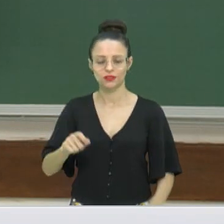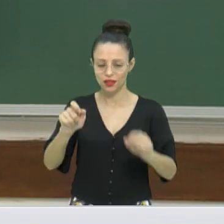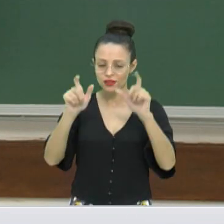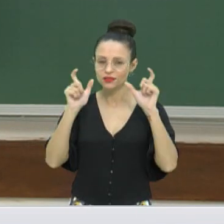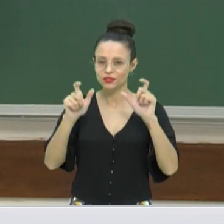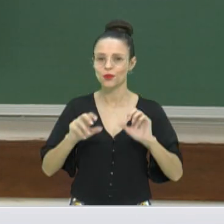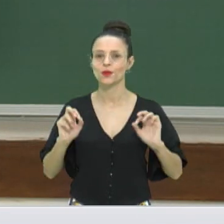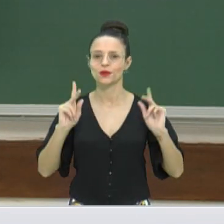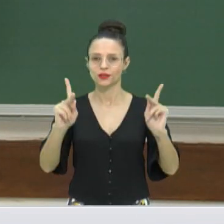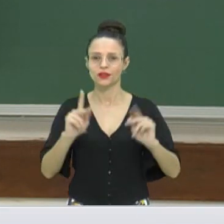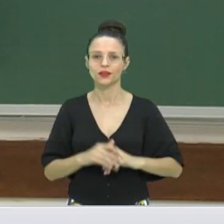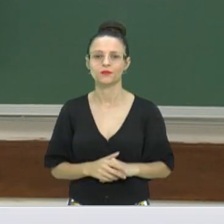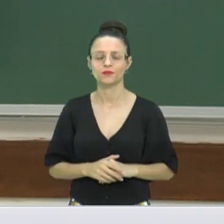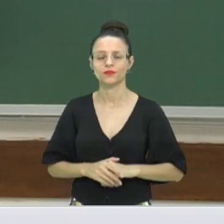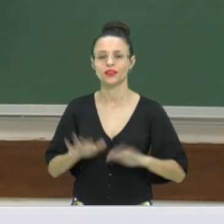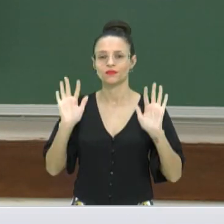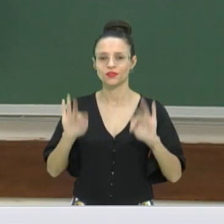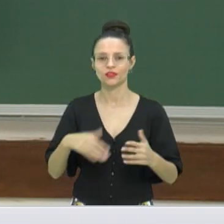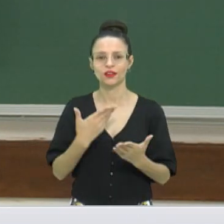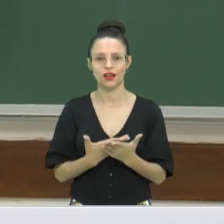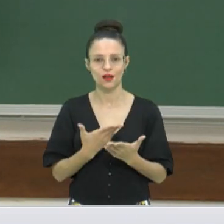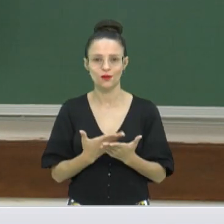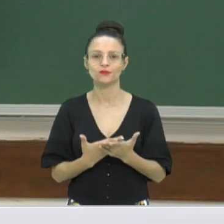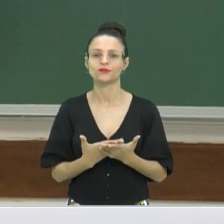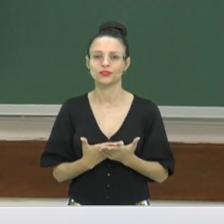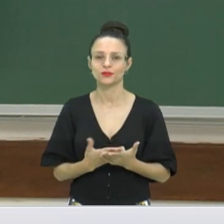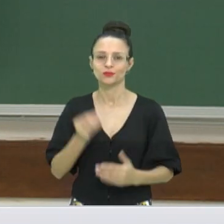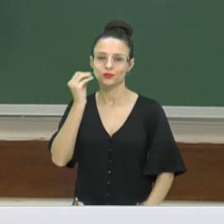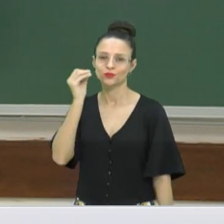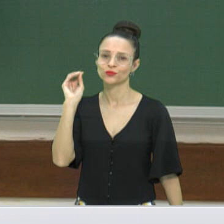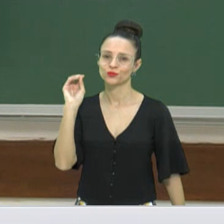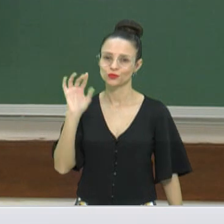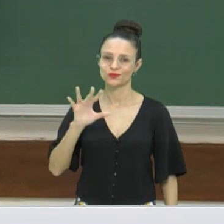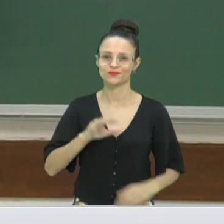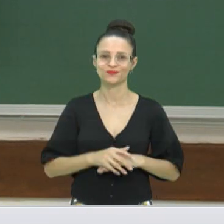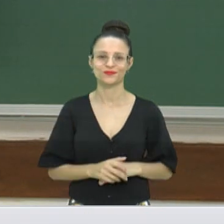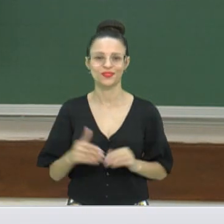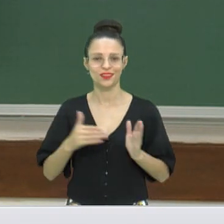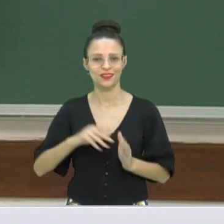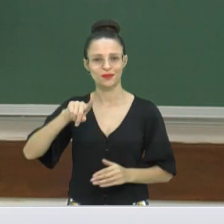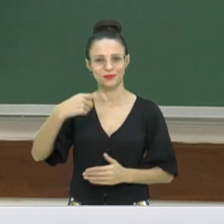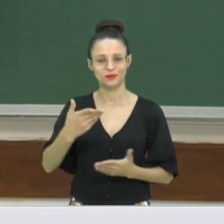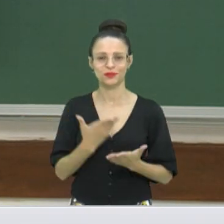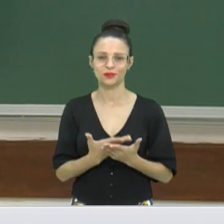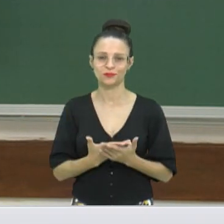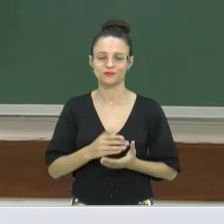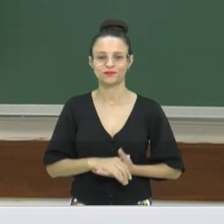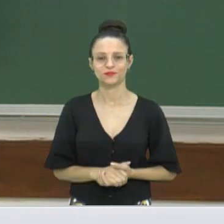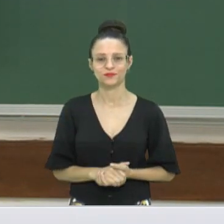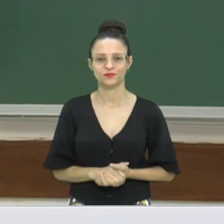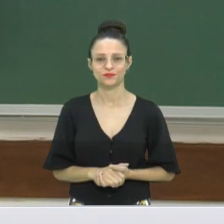atentos, ok? Nossa aula termina por aqui. Beijo da prof. Até a próxima aula.